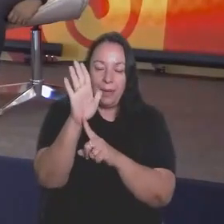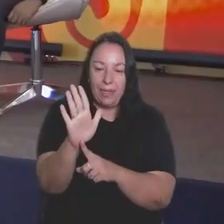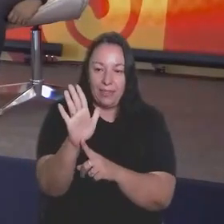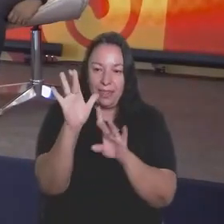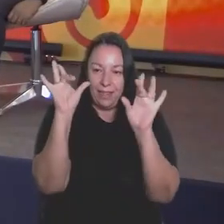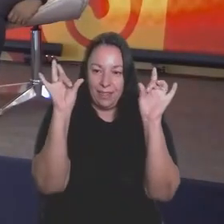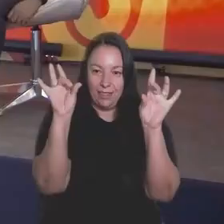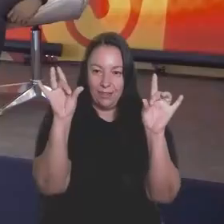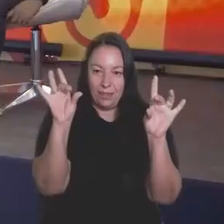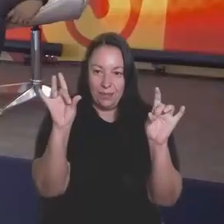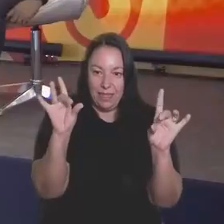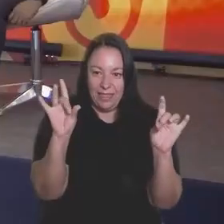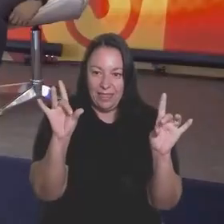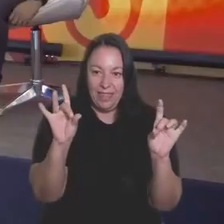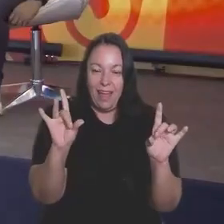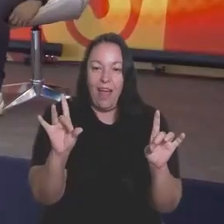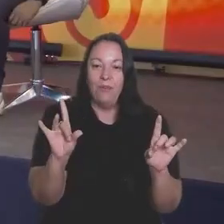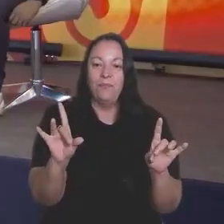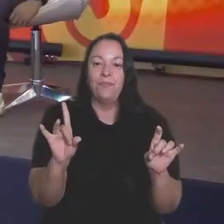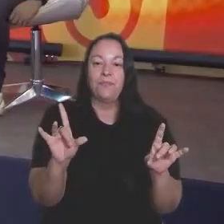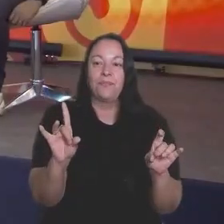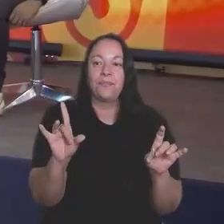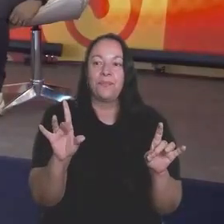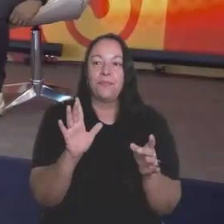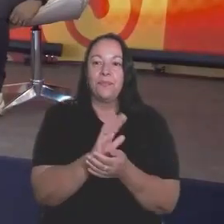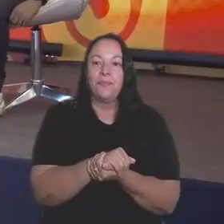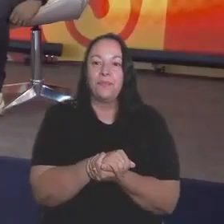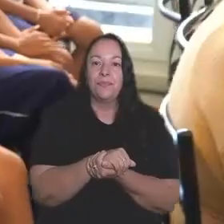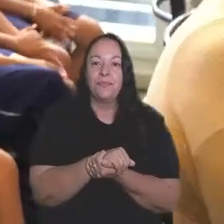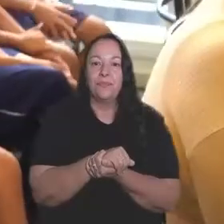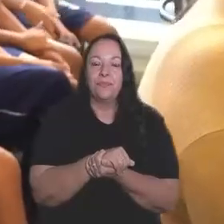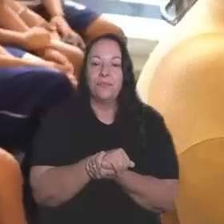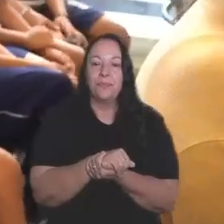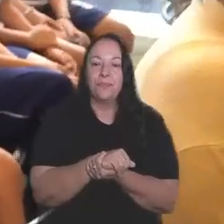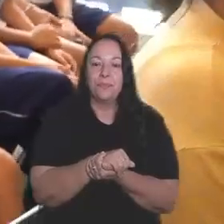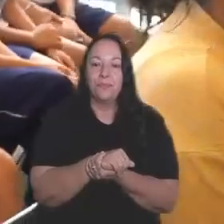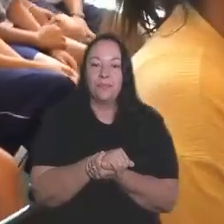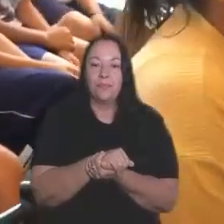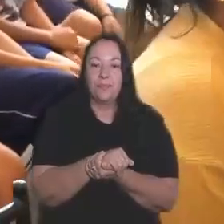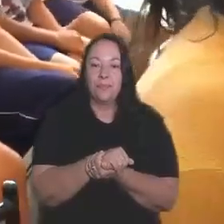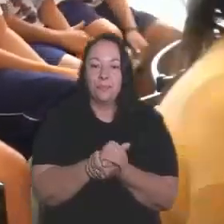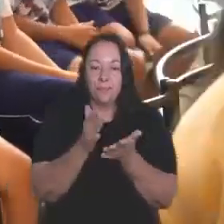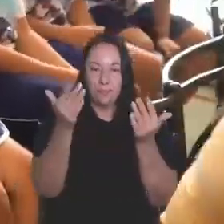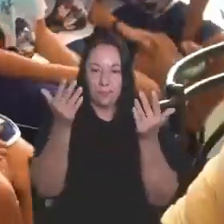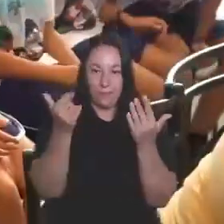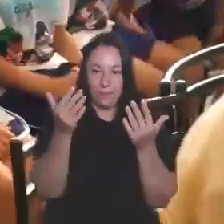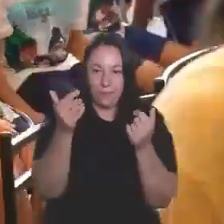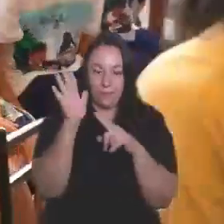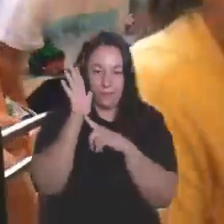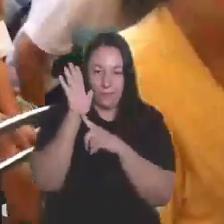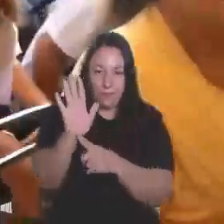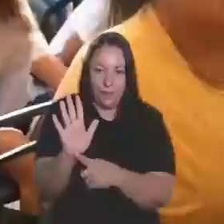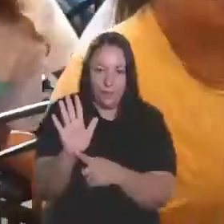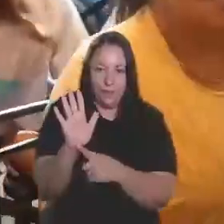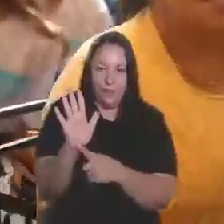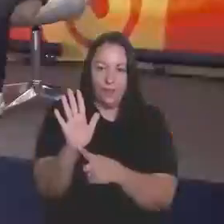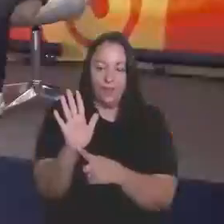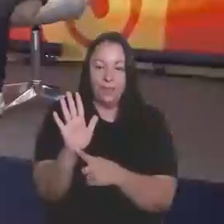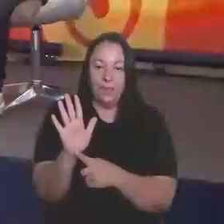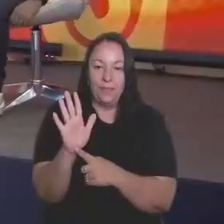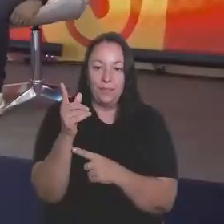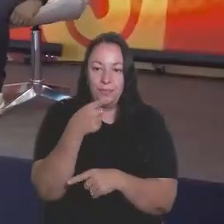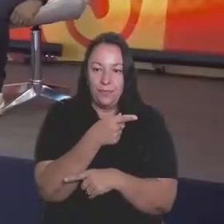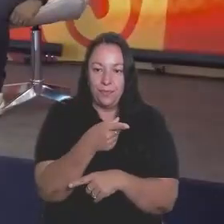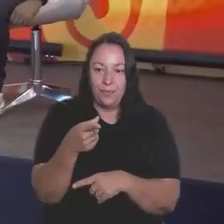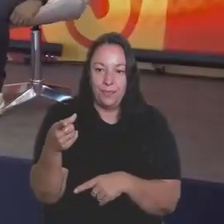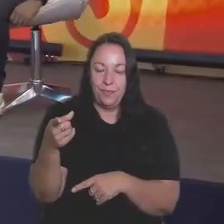Não é isso, Rafael? Eles fizeram uma apresentação. Eles mesmos que elaboraram. Vocês podem chegar aqui à frente e a gente vai ver essa apresentação de